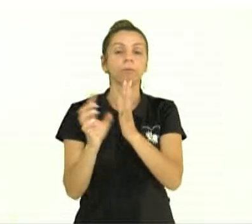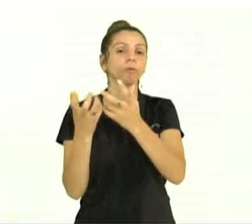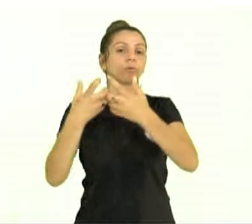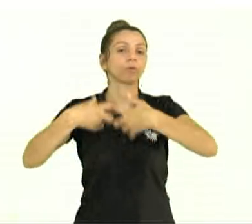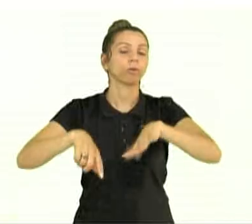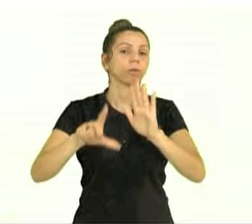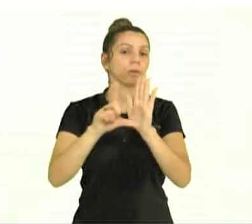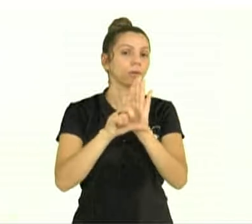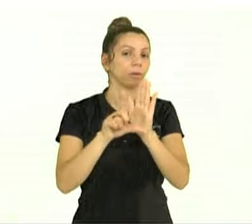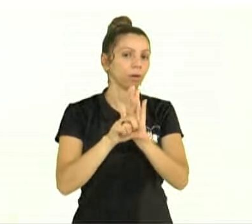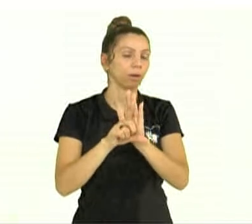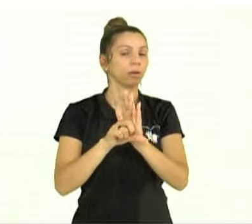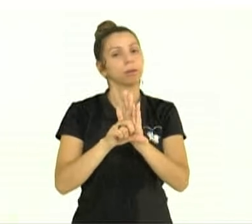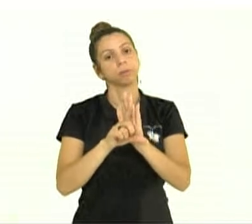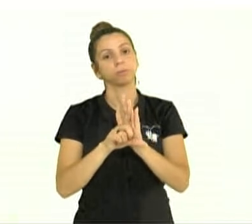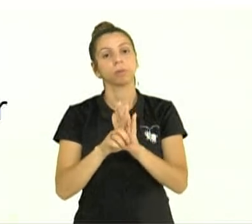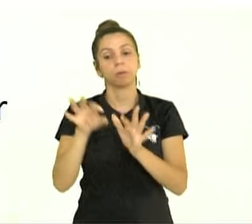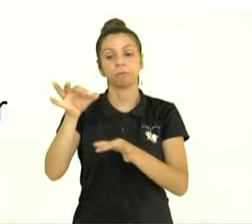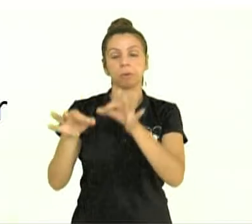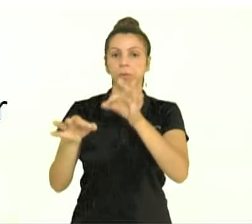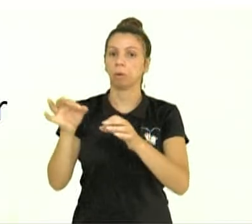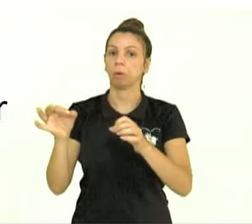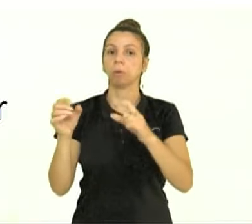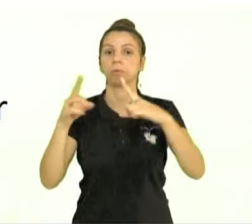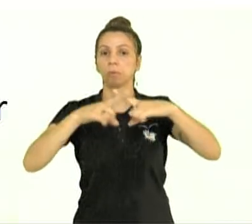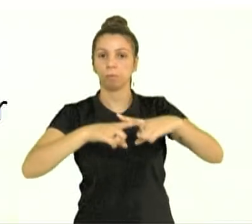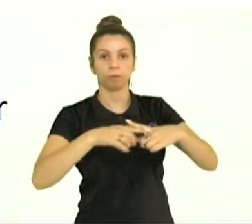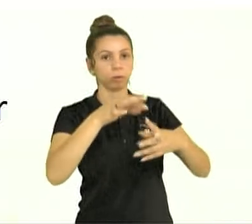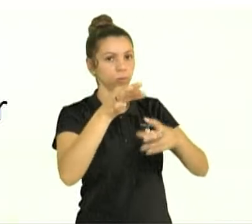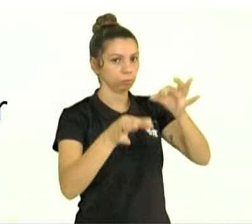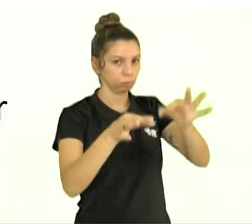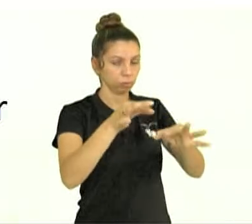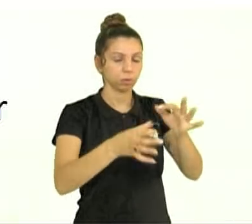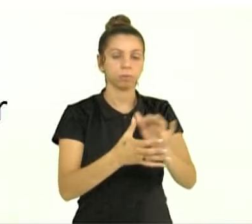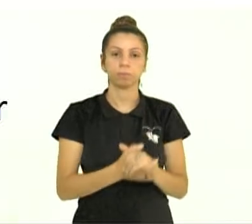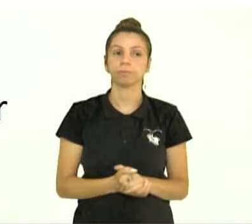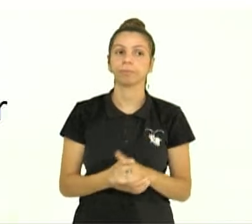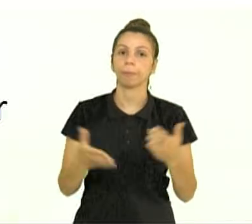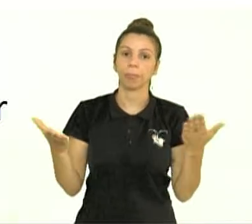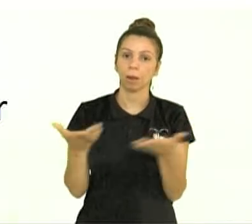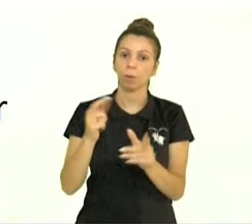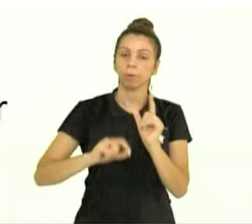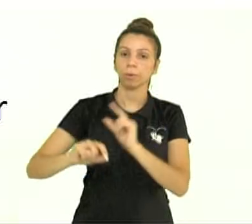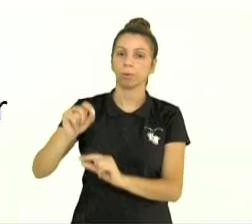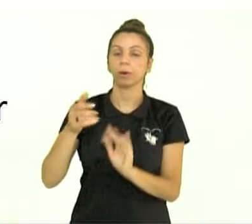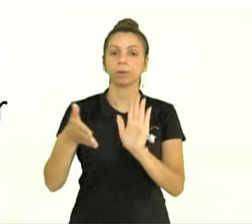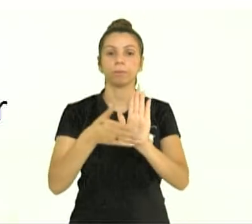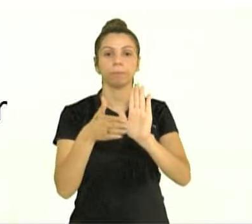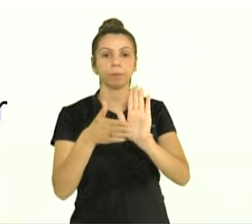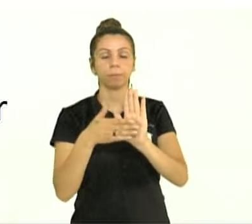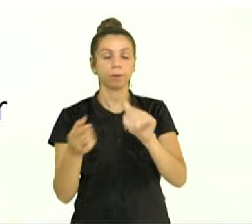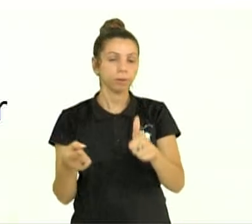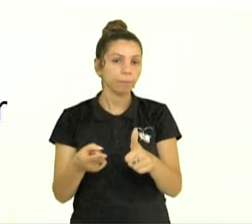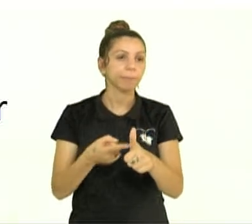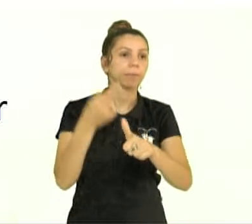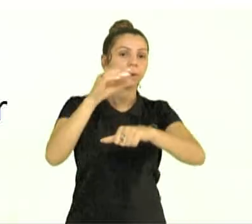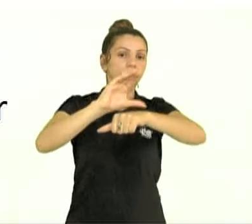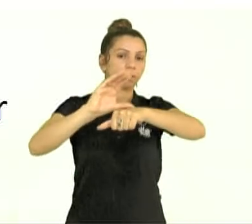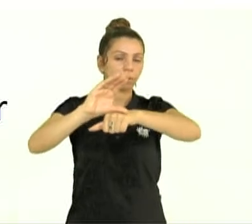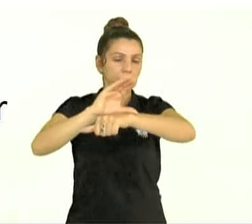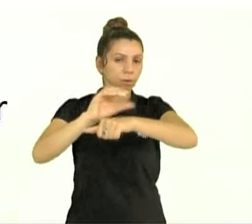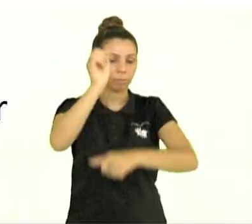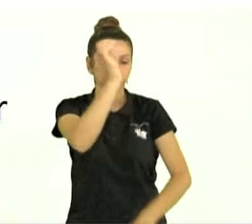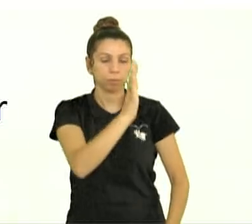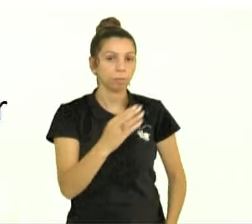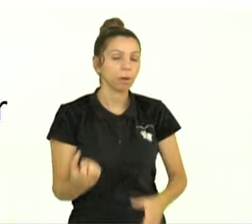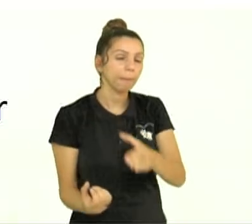das leis e julgar os conflitos, os juízes. Bom, agora eu trouxe essa proposta, essa primeira Constituição, então, no Brasil.